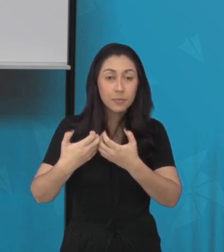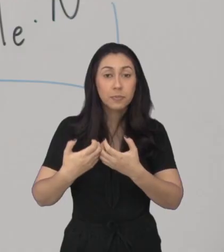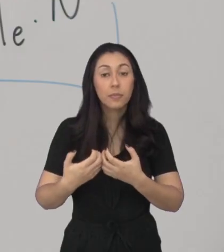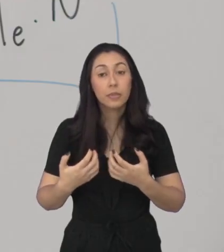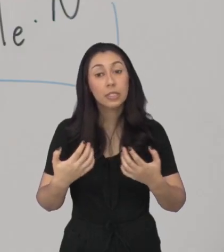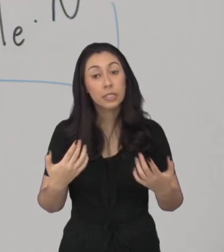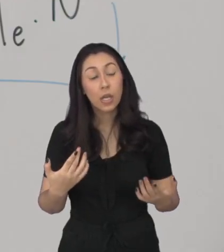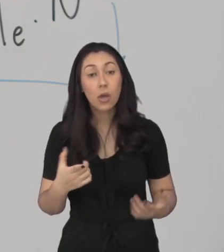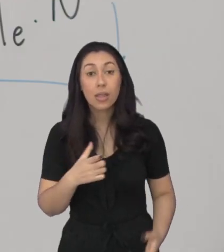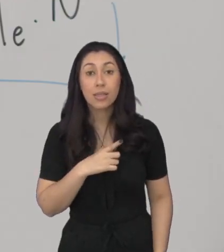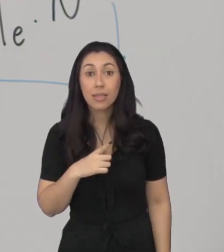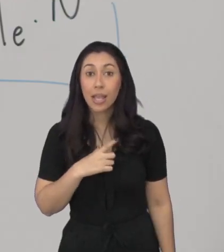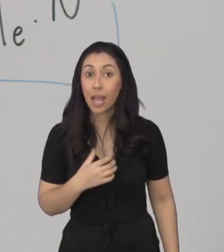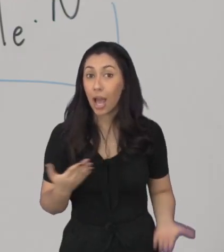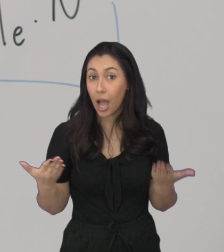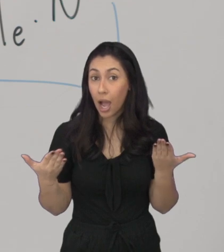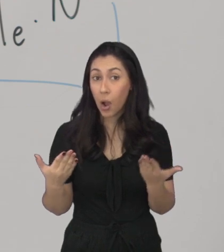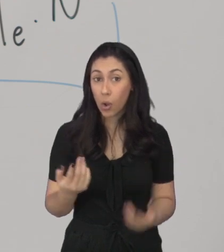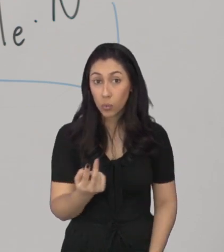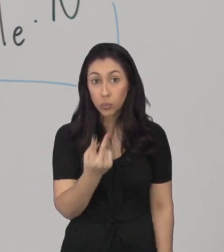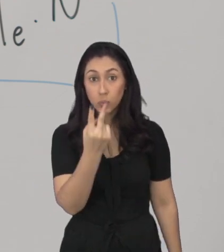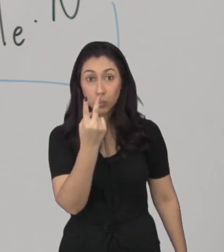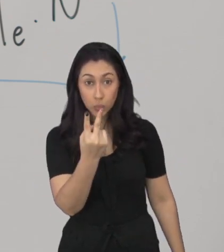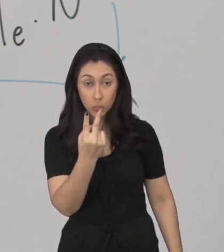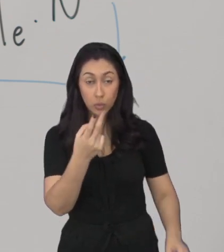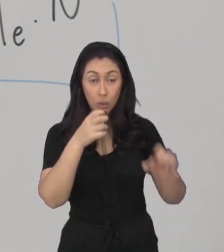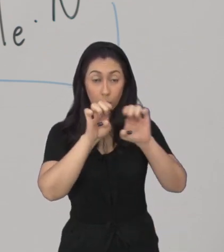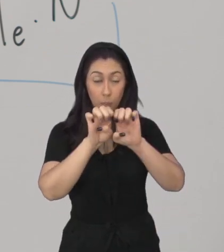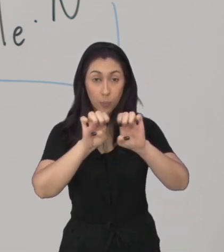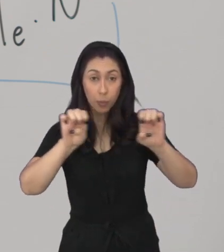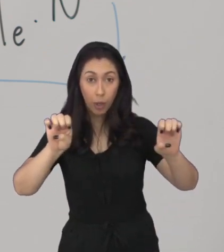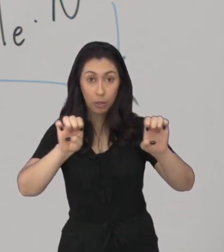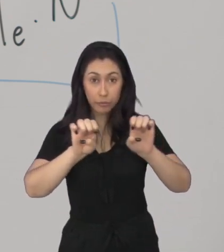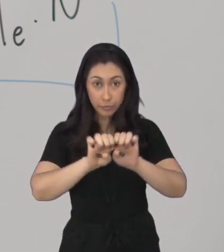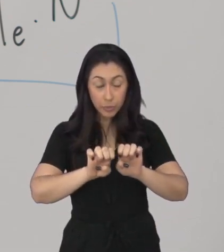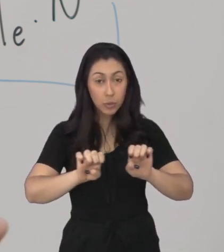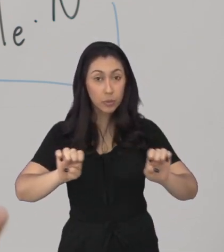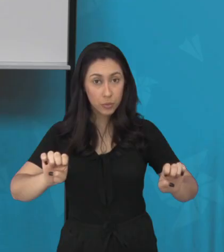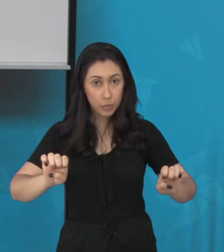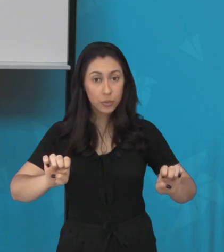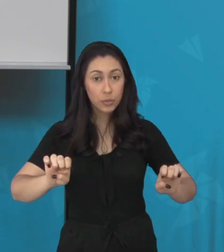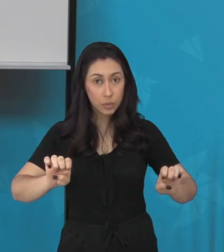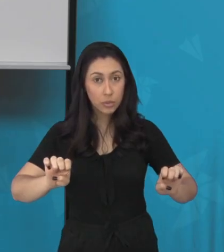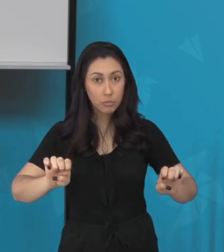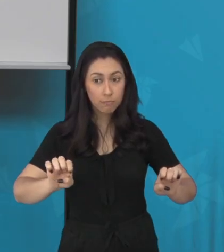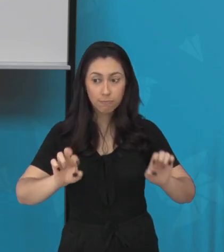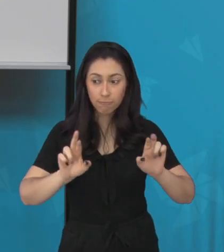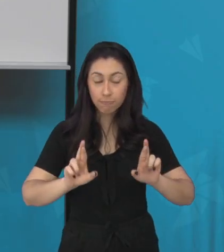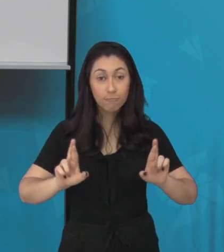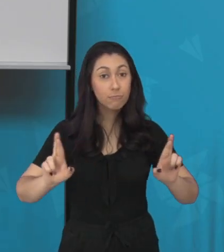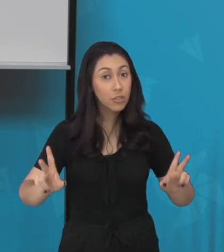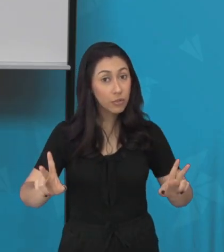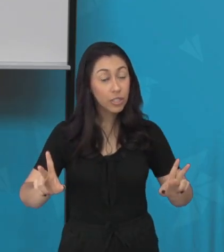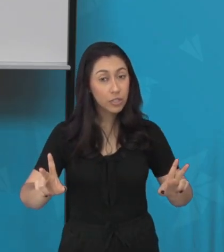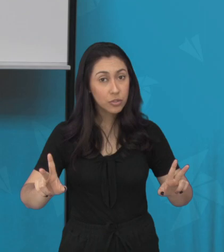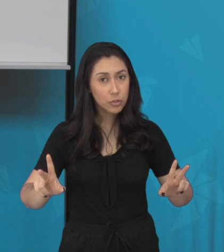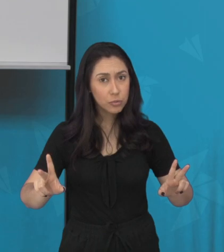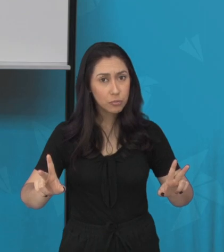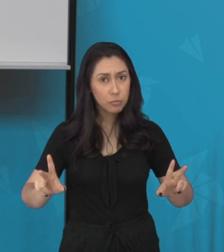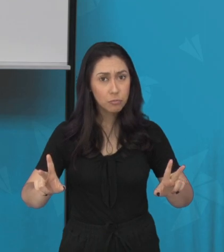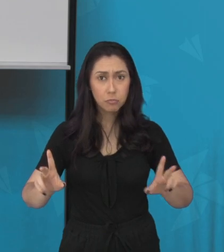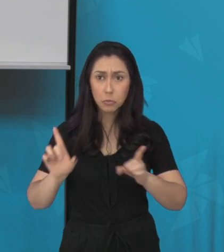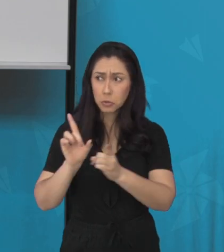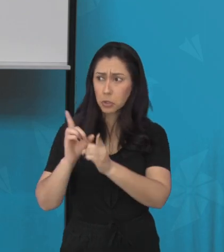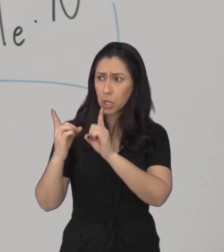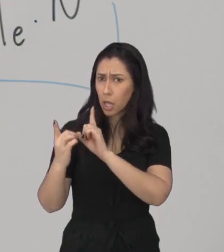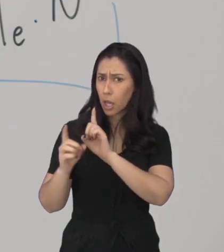eu passo a ter duas equações, dois regimes diferentes, duas